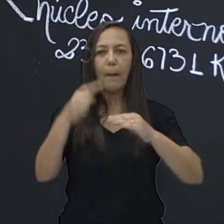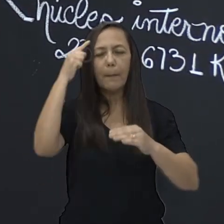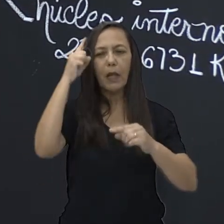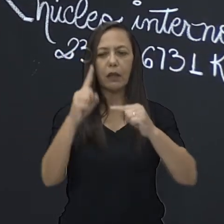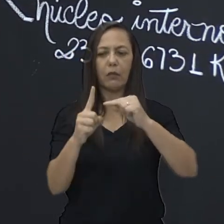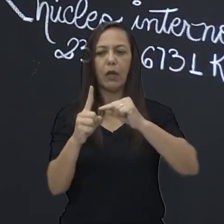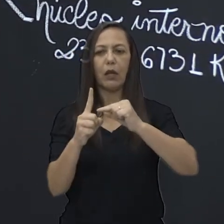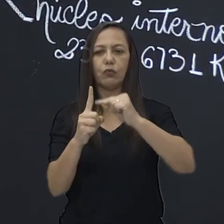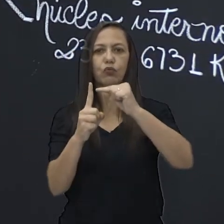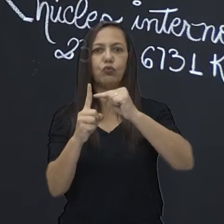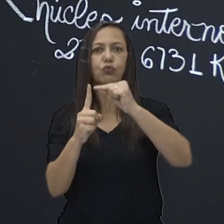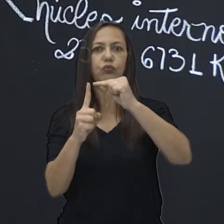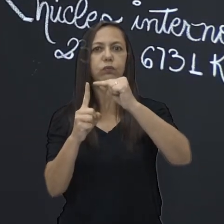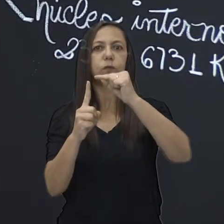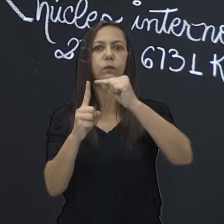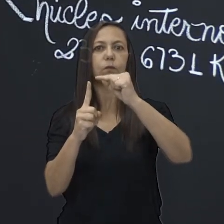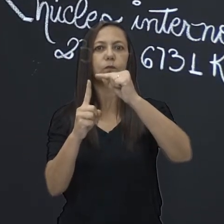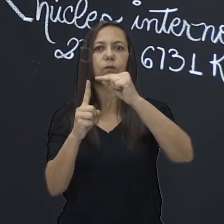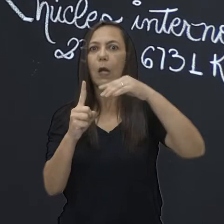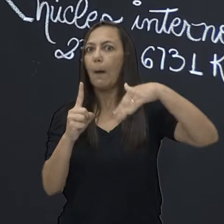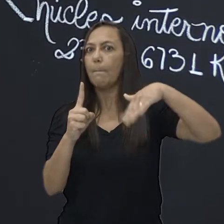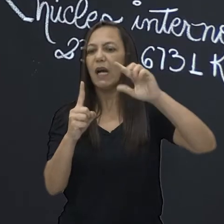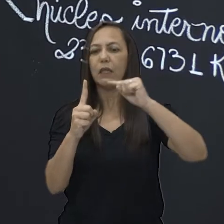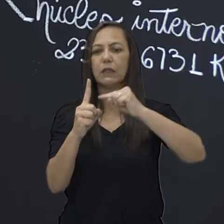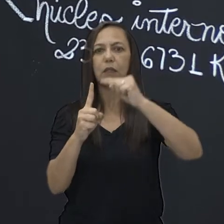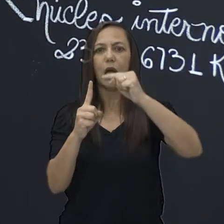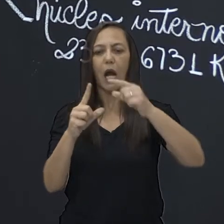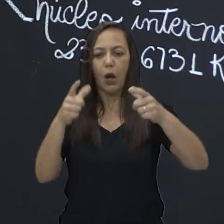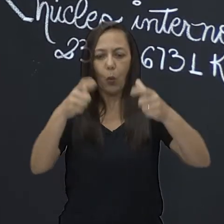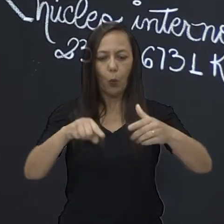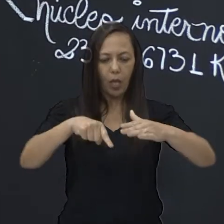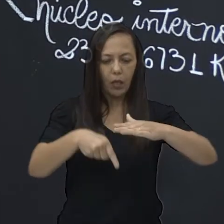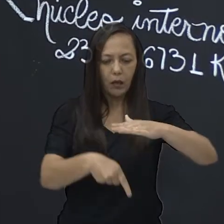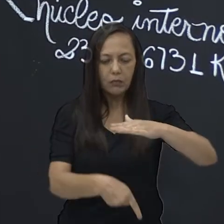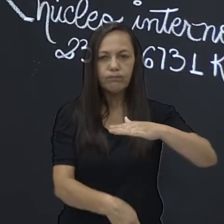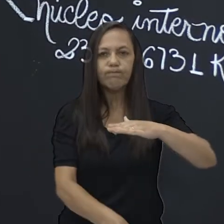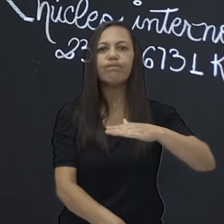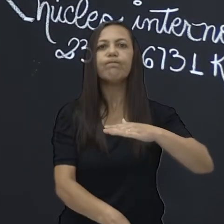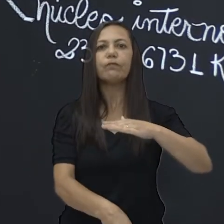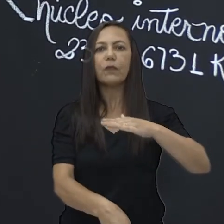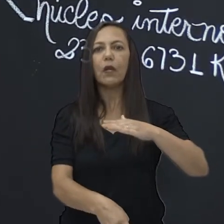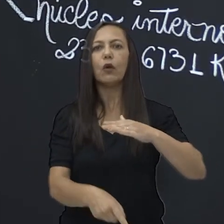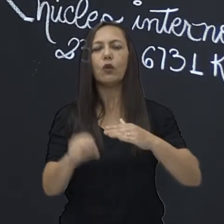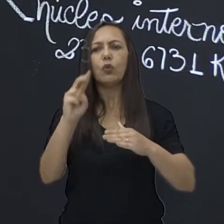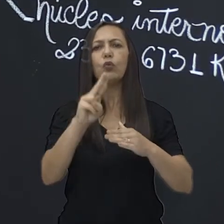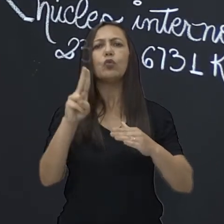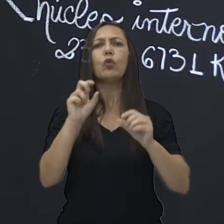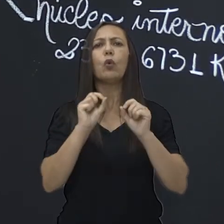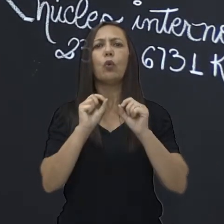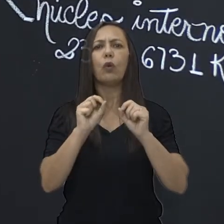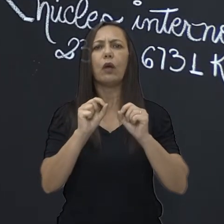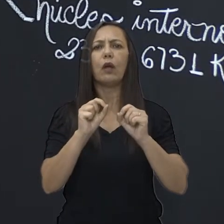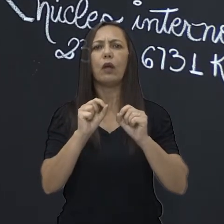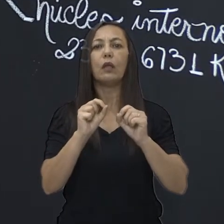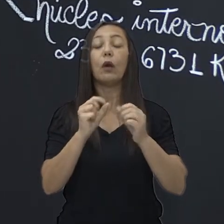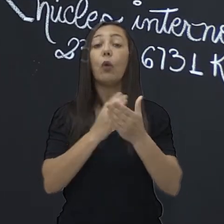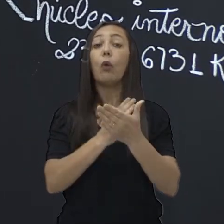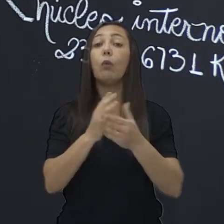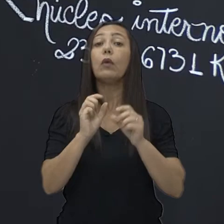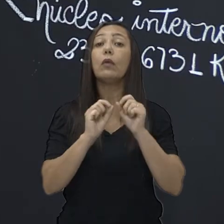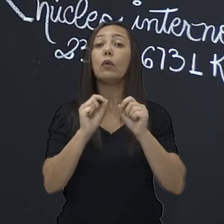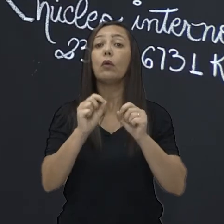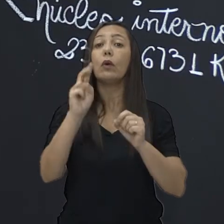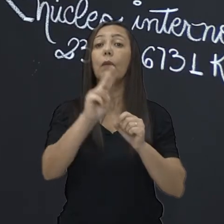aumentando muito, quanto mais ia aprofundando esse buraco. E os equipamentos utilizados não resistiam. A partir daí